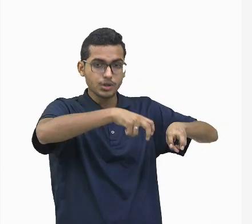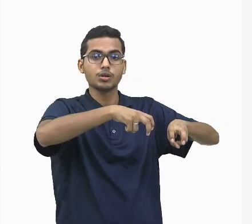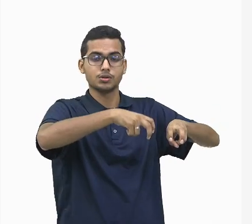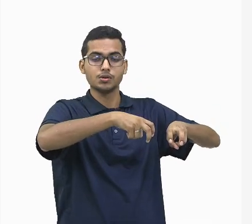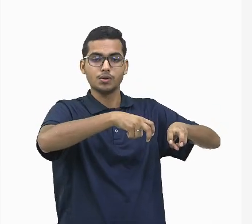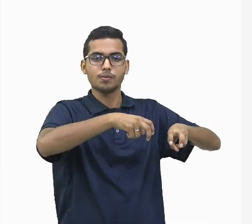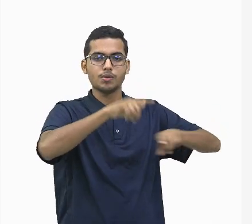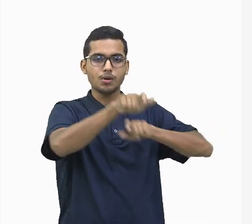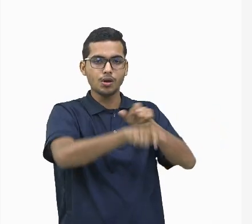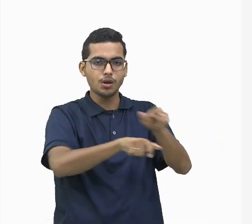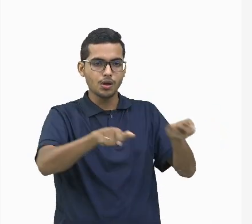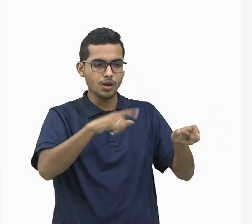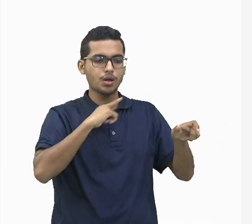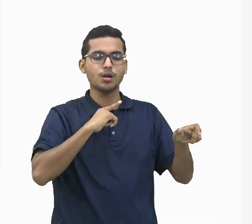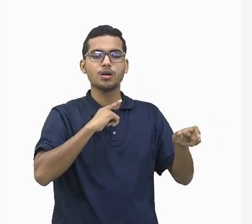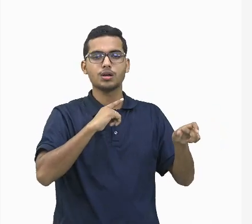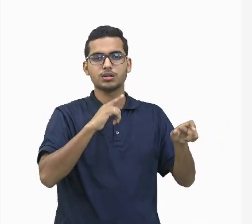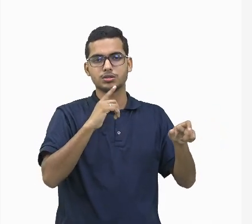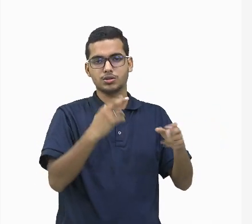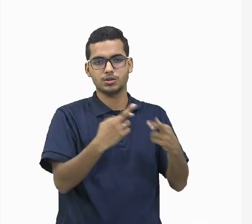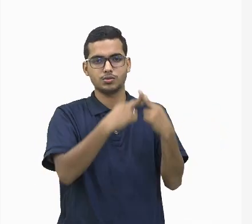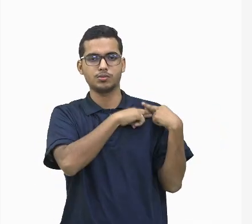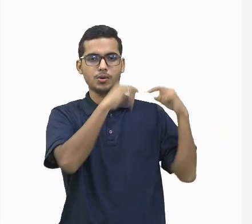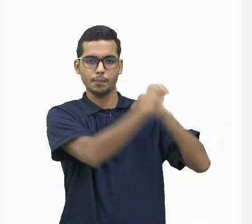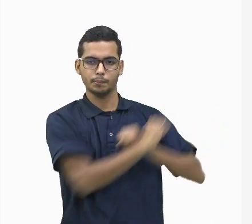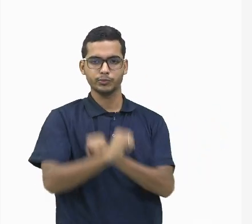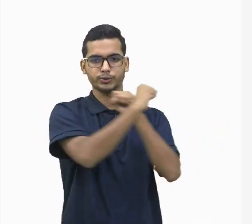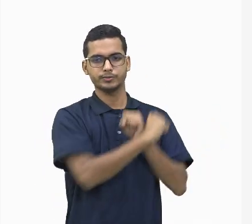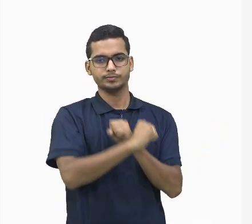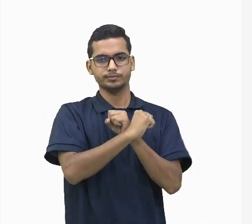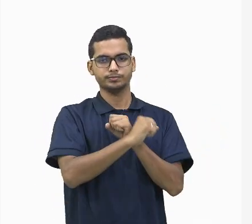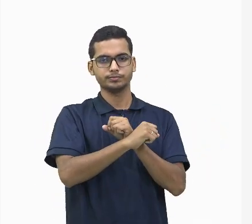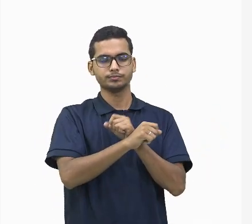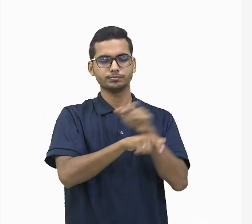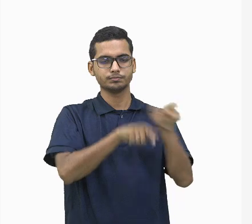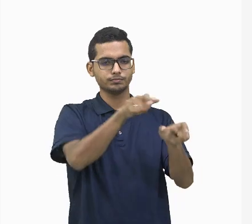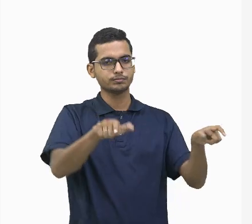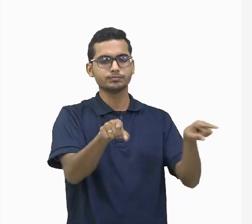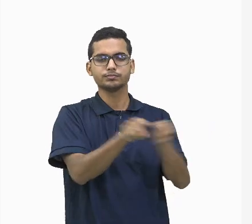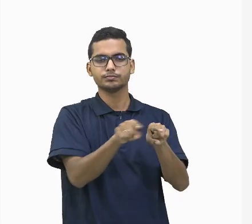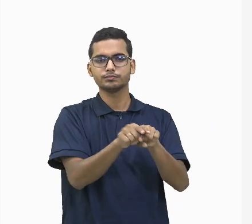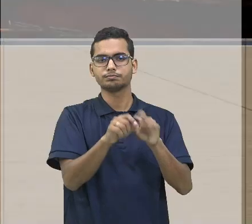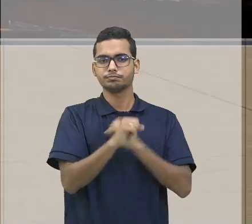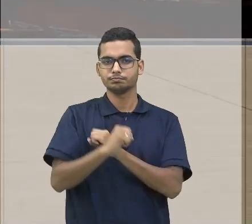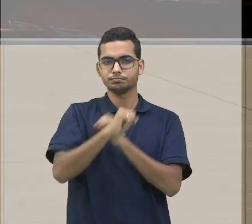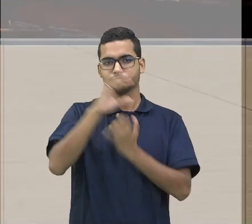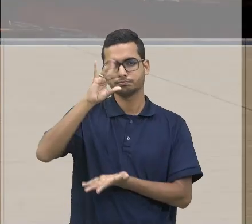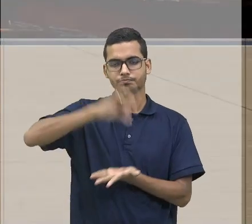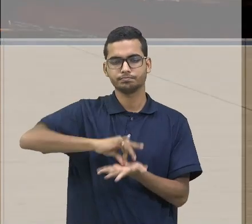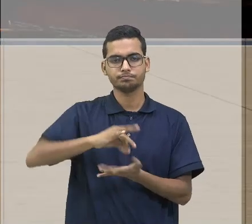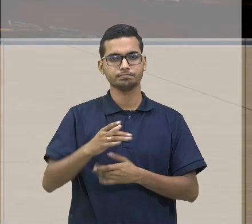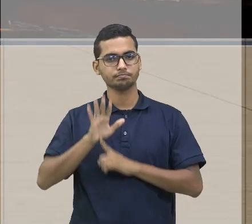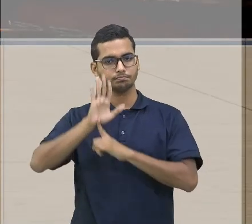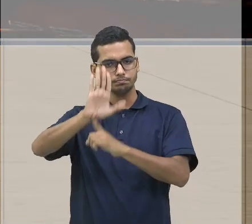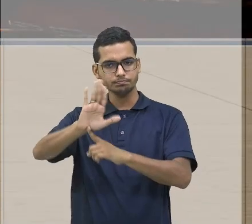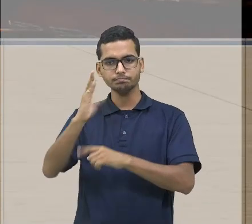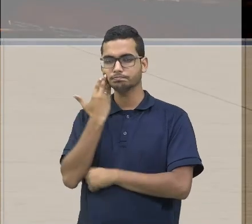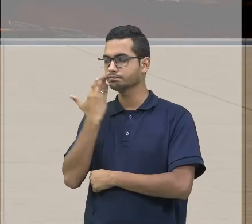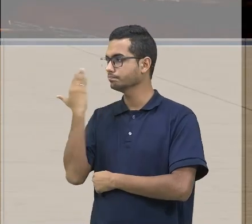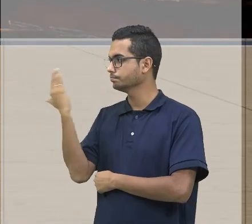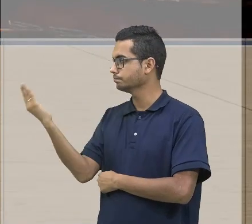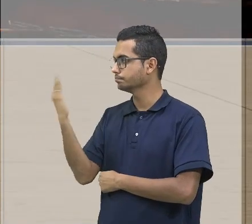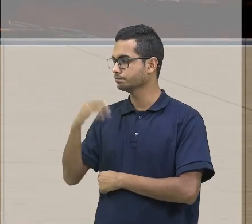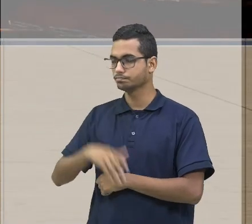tem que proteger militarmente também. Mas nós vamos perceber também, como na nossa próxima imagem vai estar representando, onde eu estou dentro